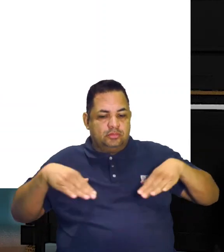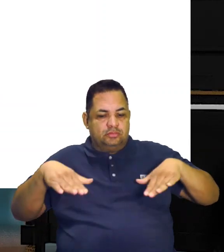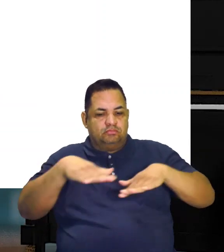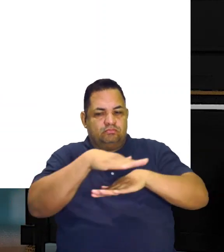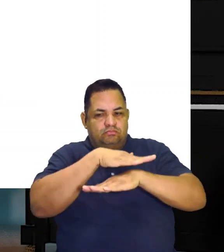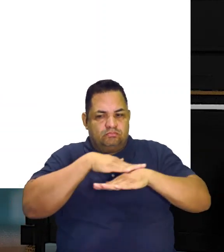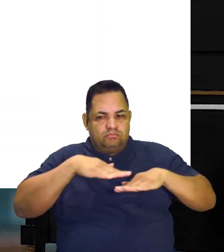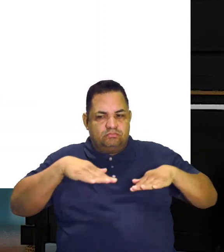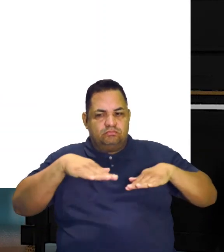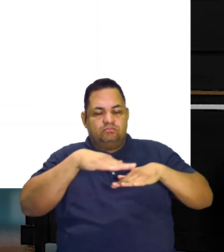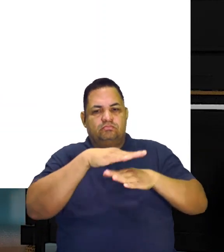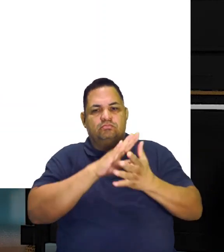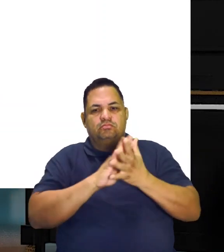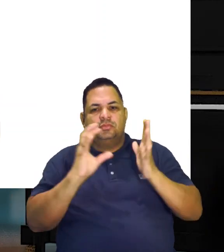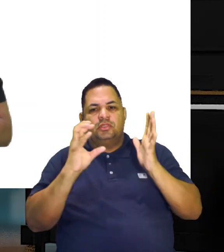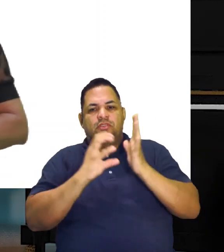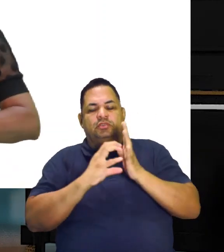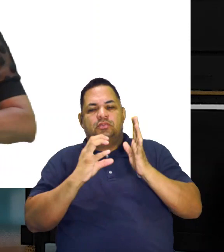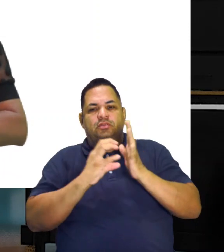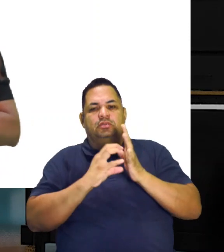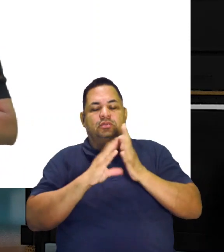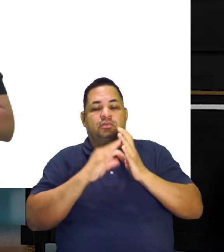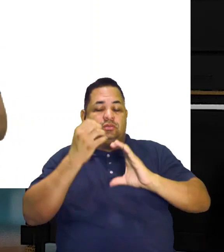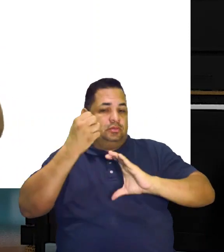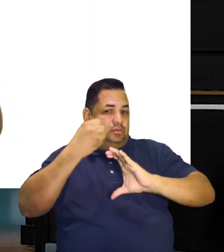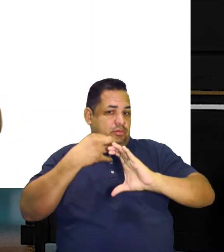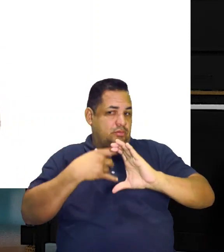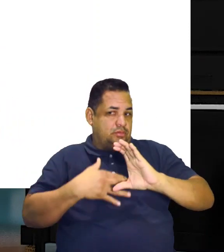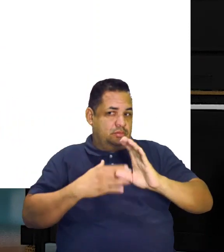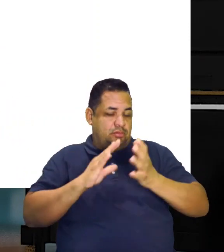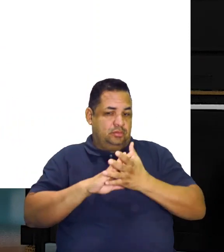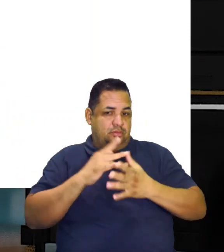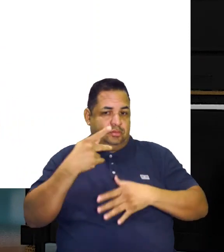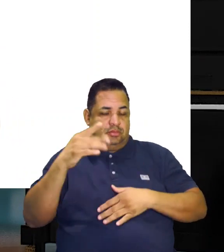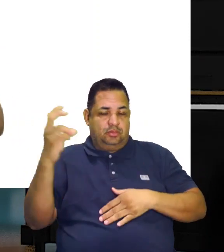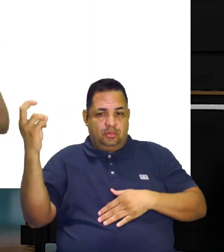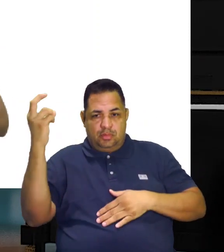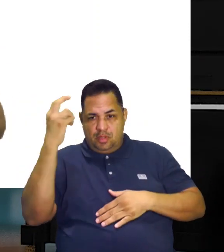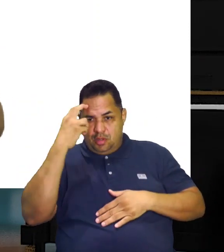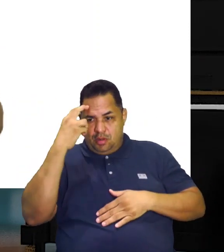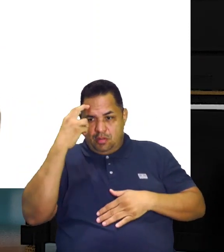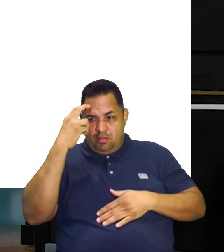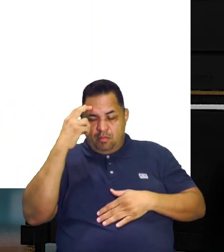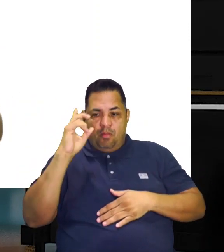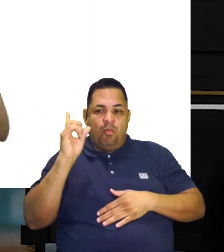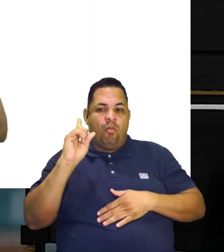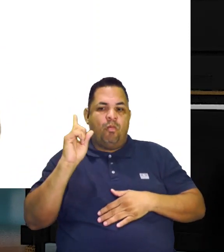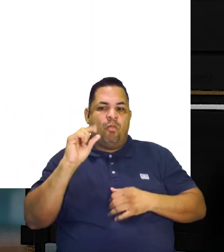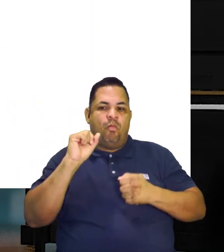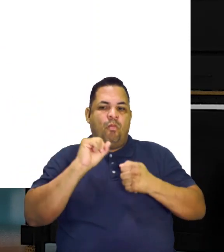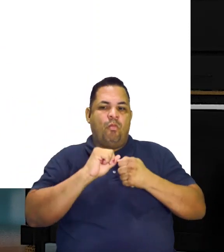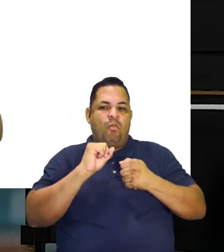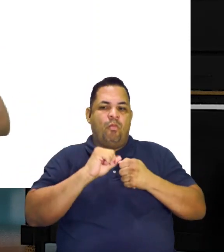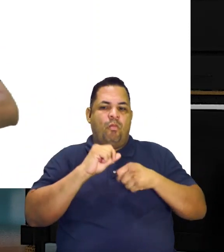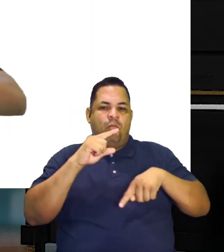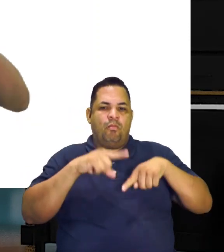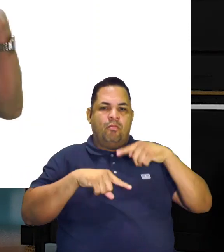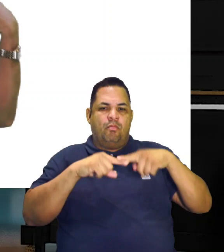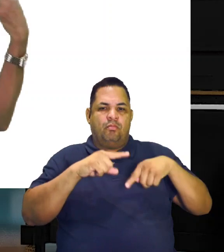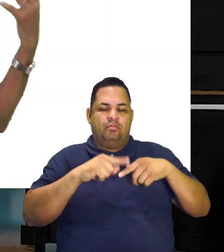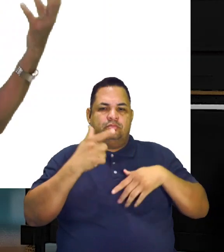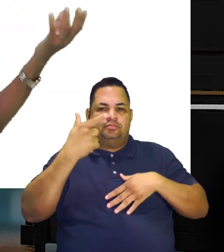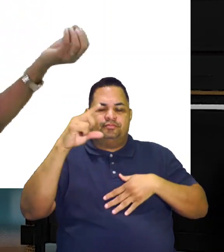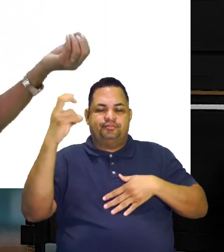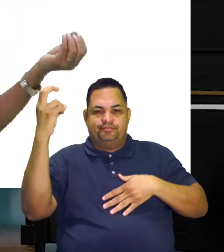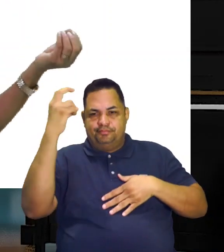rituais, símbolos, e é característica ali da sua cultura. Eles não vão fazer nenhum objeto representando